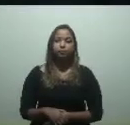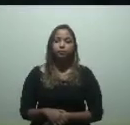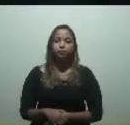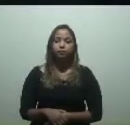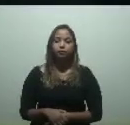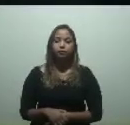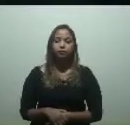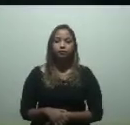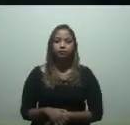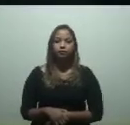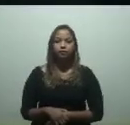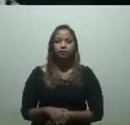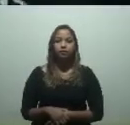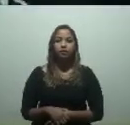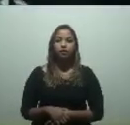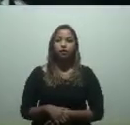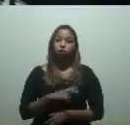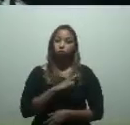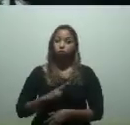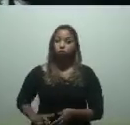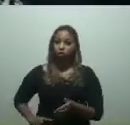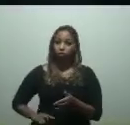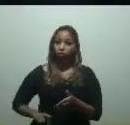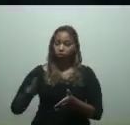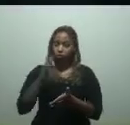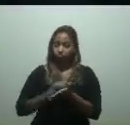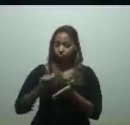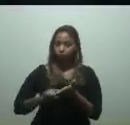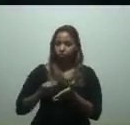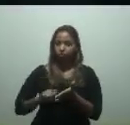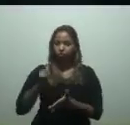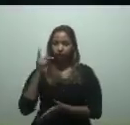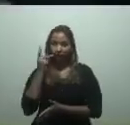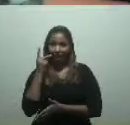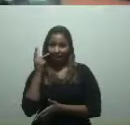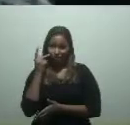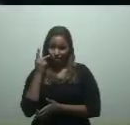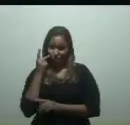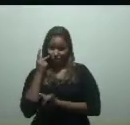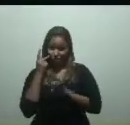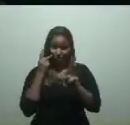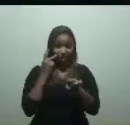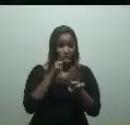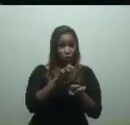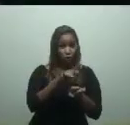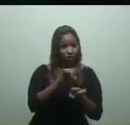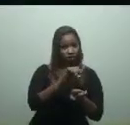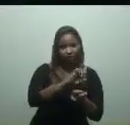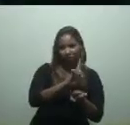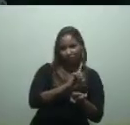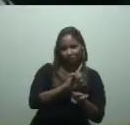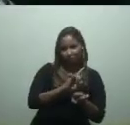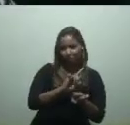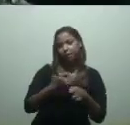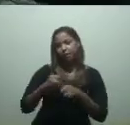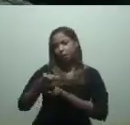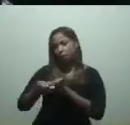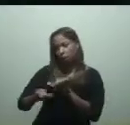Vereadora relatora, vereadora Cátia Carvalho e não vereador Rogério César. Precisa mudar isso aqui.